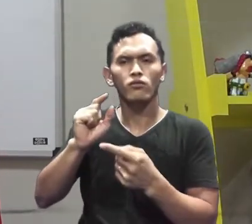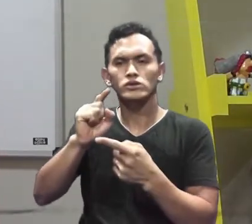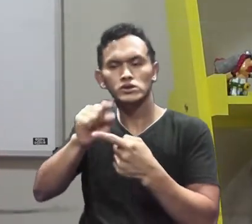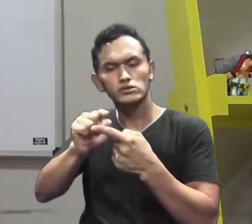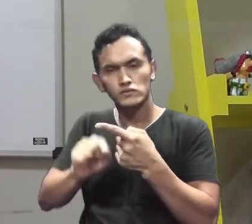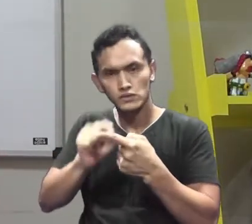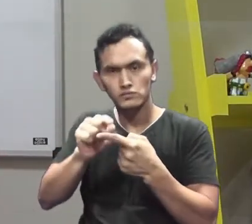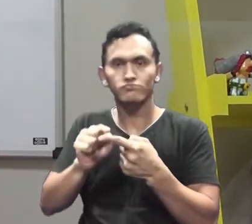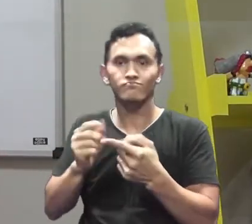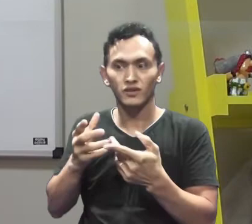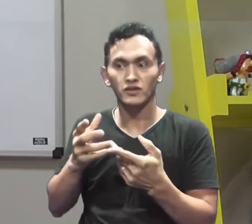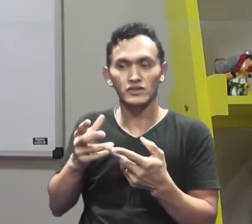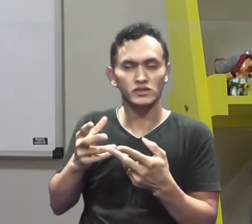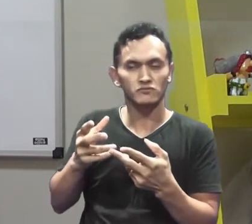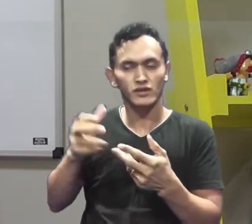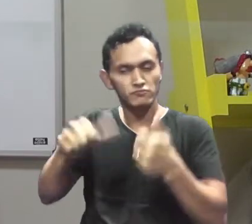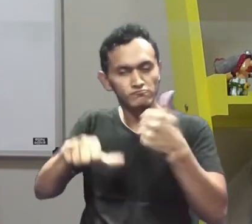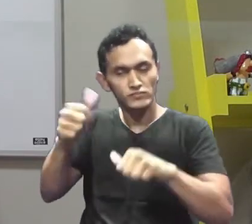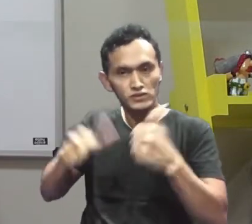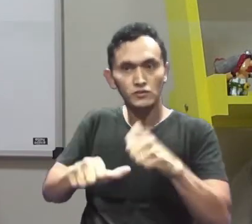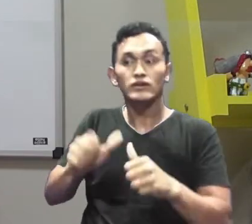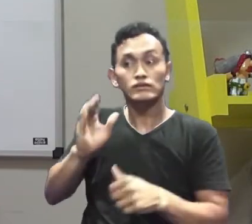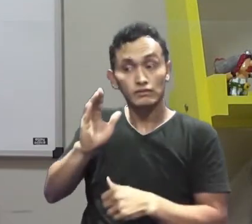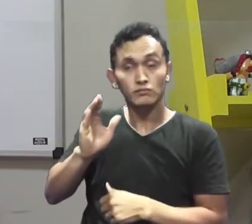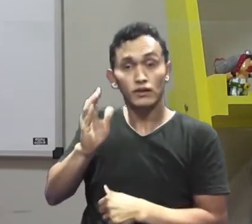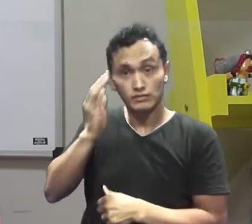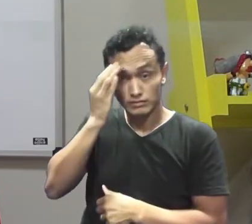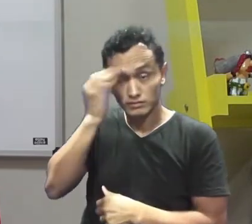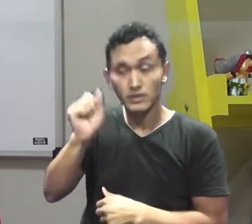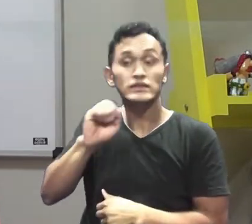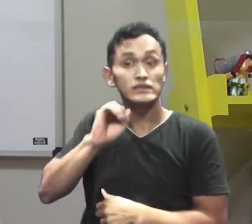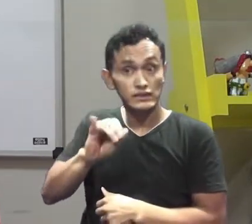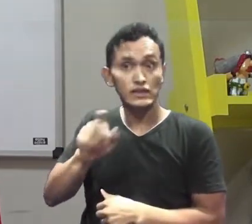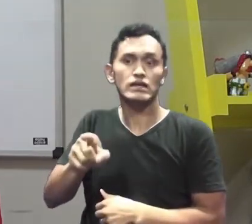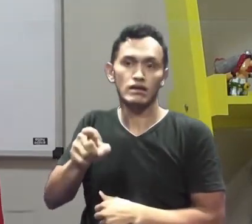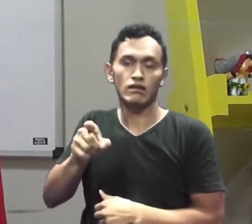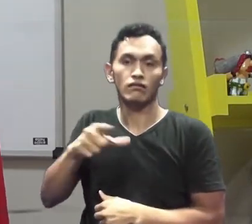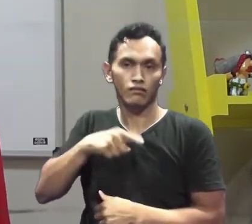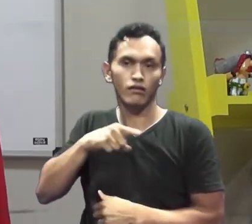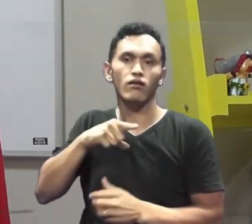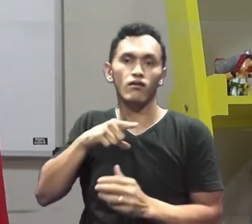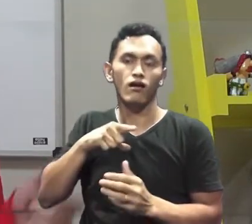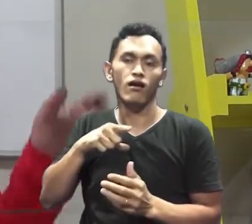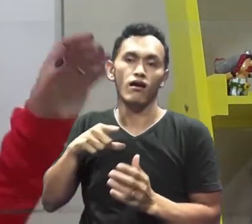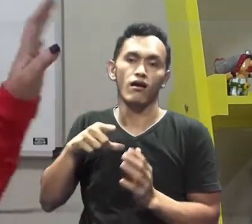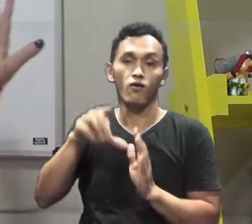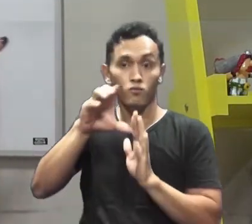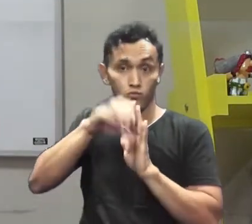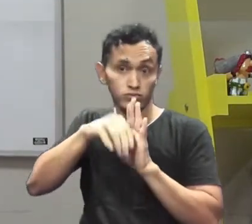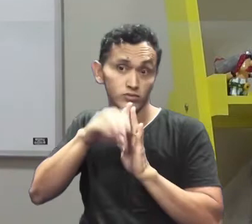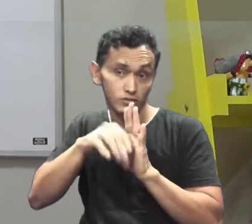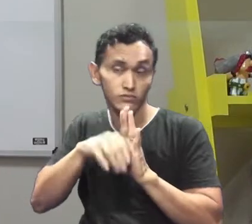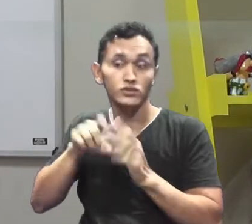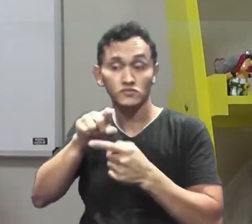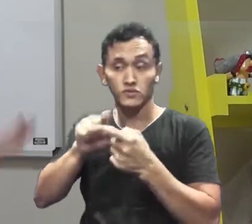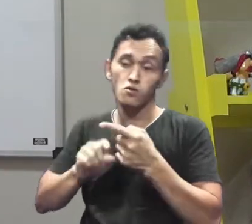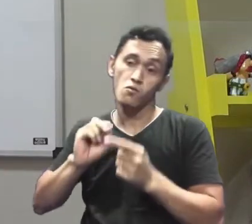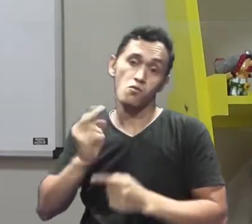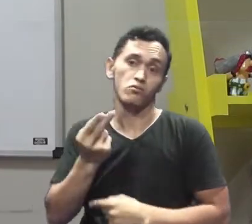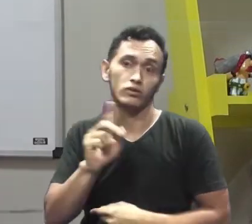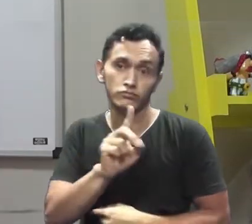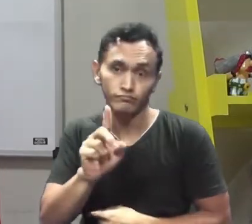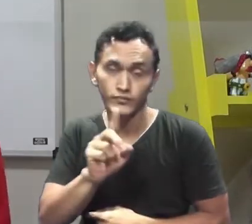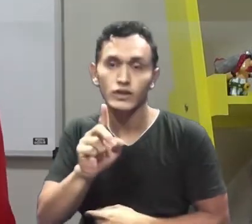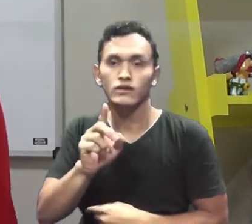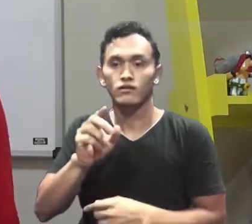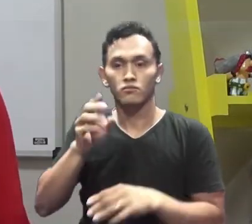te dá um diagnóstico para saber se ela já consegue ter o conceito de divisão ou não. Então, essa é a avaliação diagnóstica.